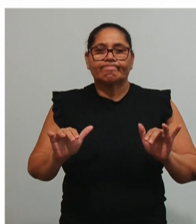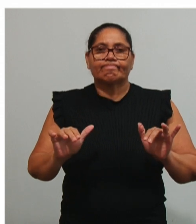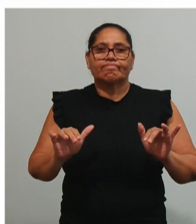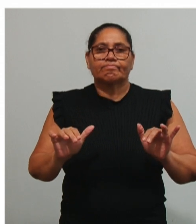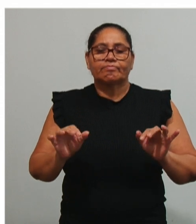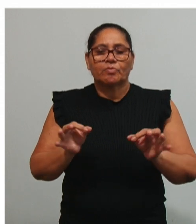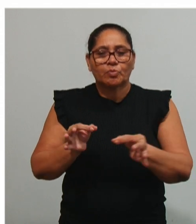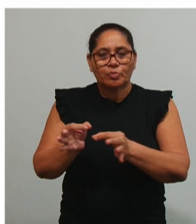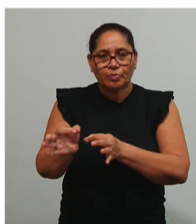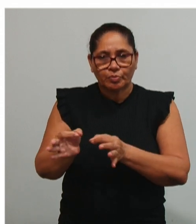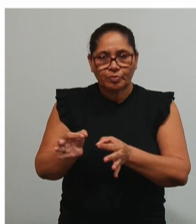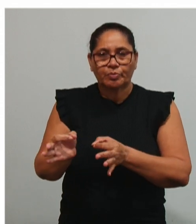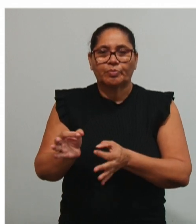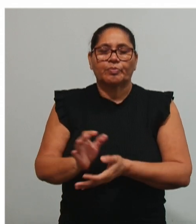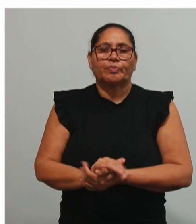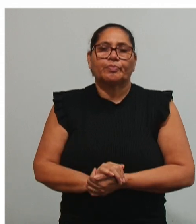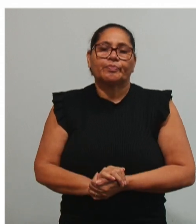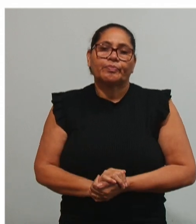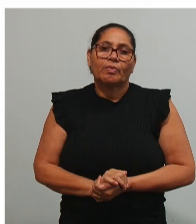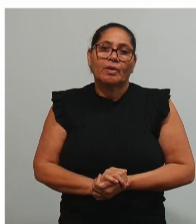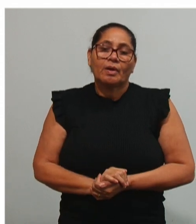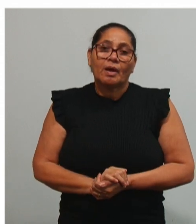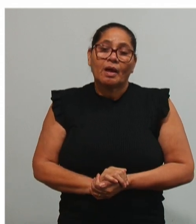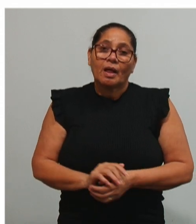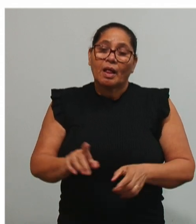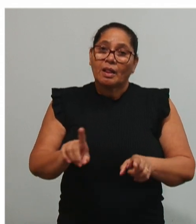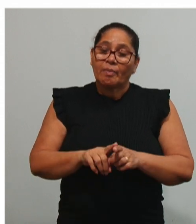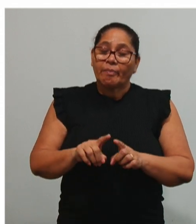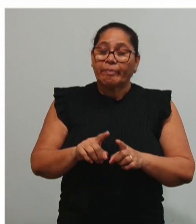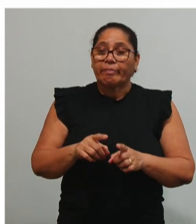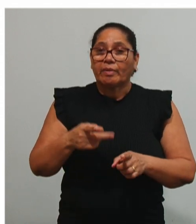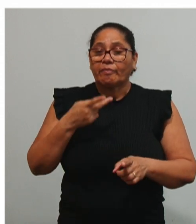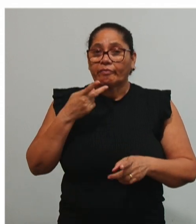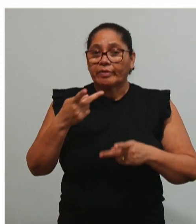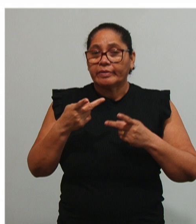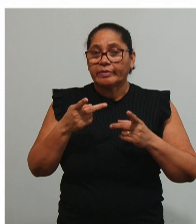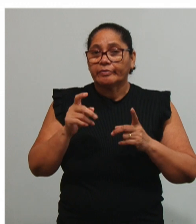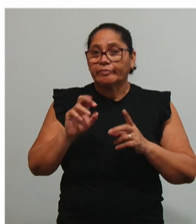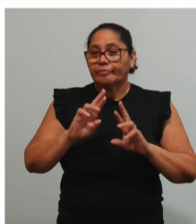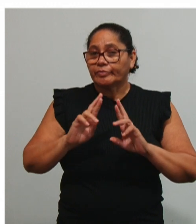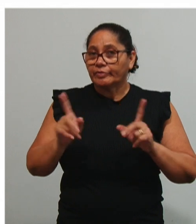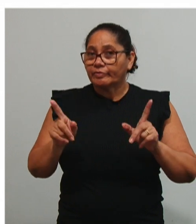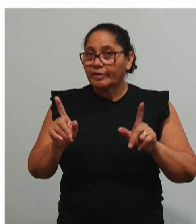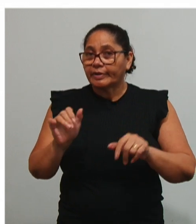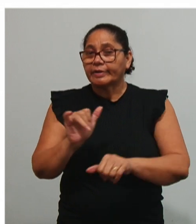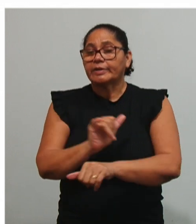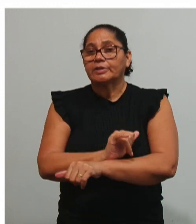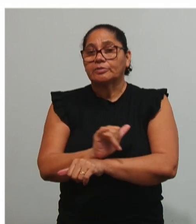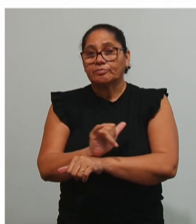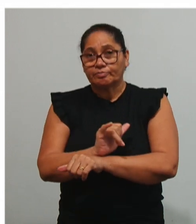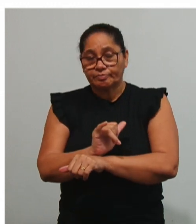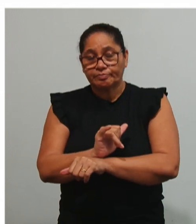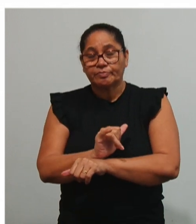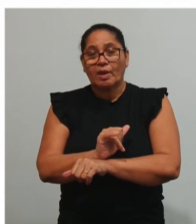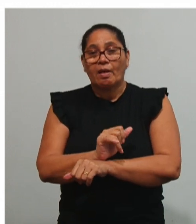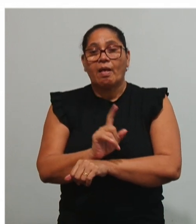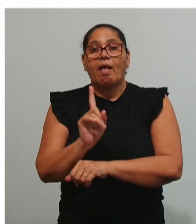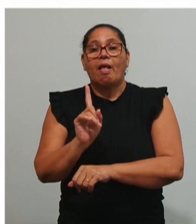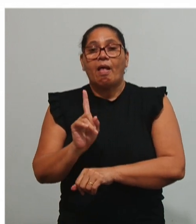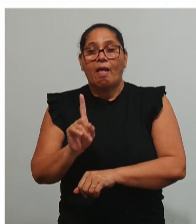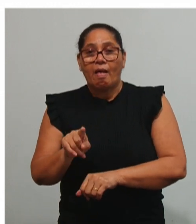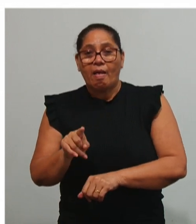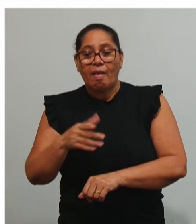das organizações. Então, em outras palavras, o planejamento estratégico é